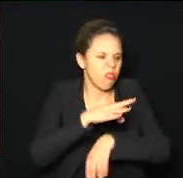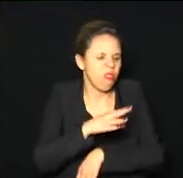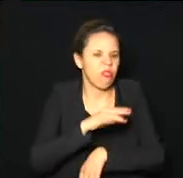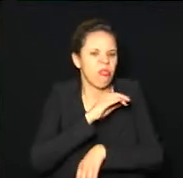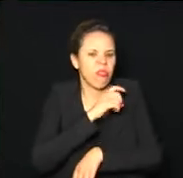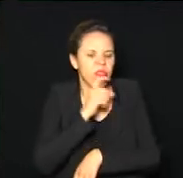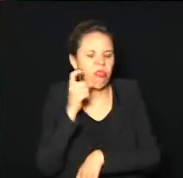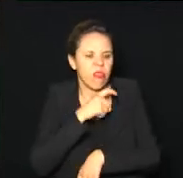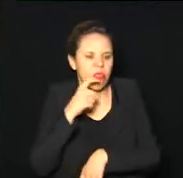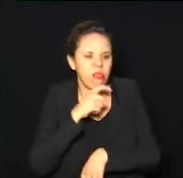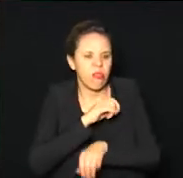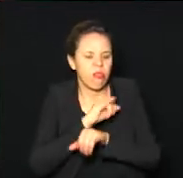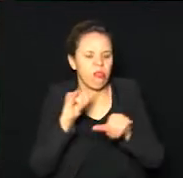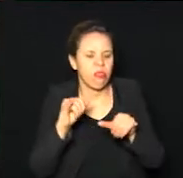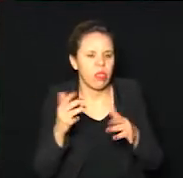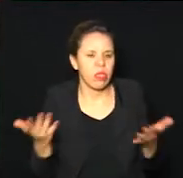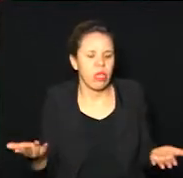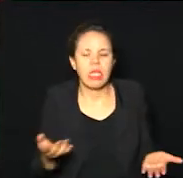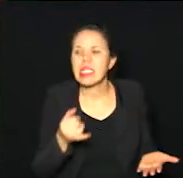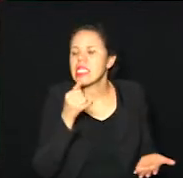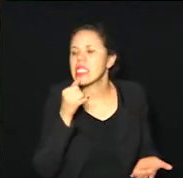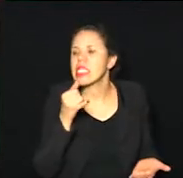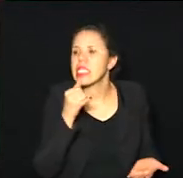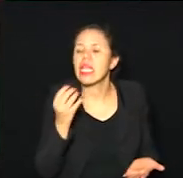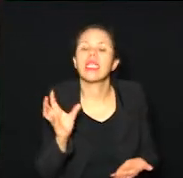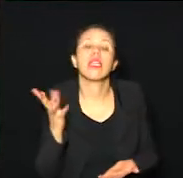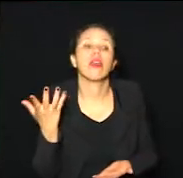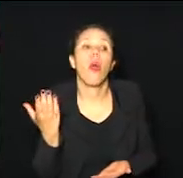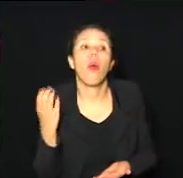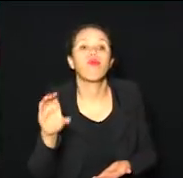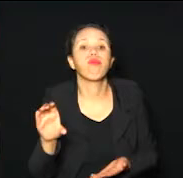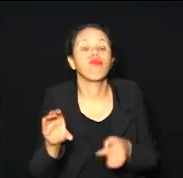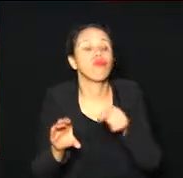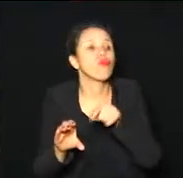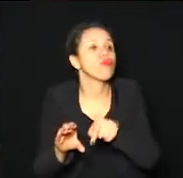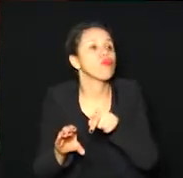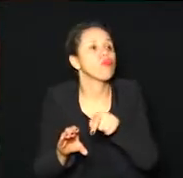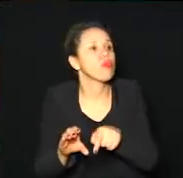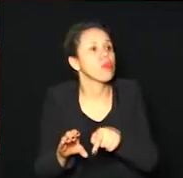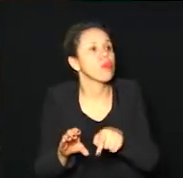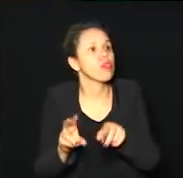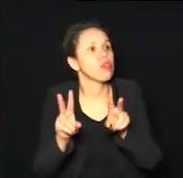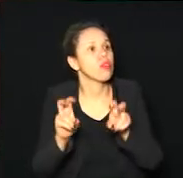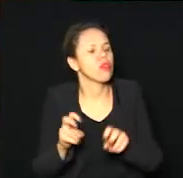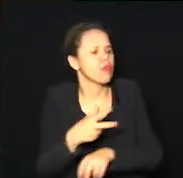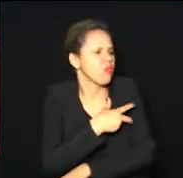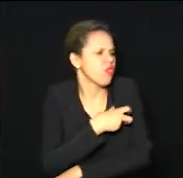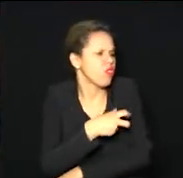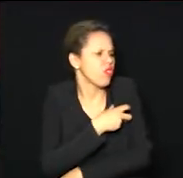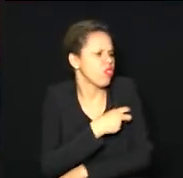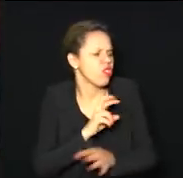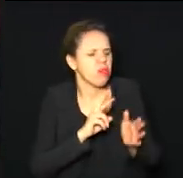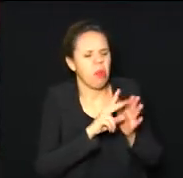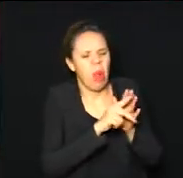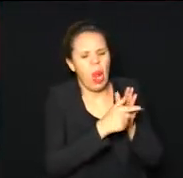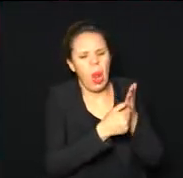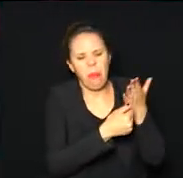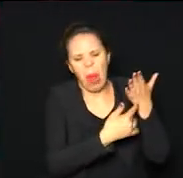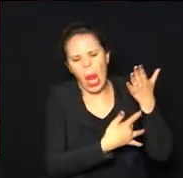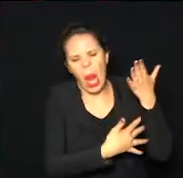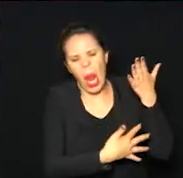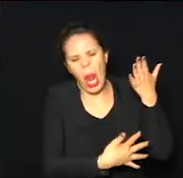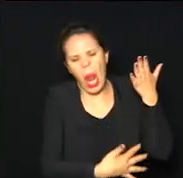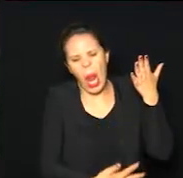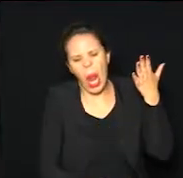Porque muitas das informações, por exemplo, o que tem se colocado sobre vacinas, né,